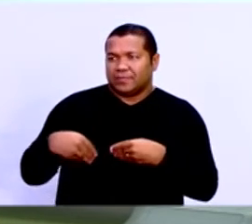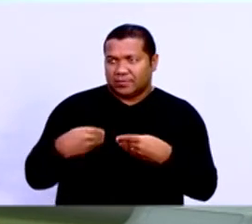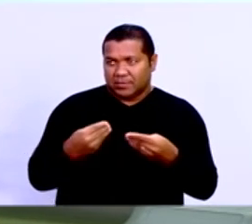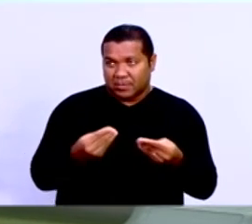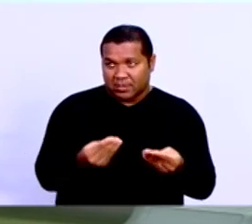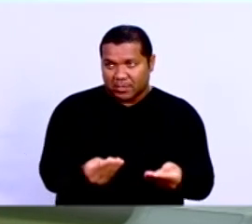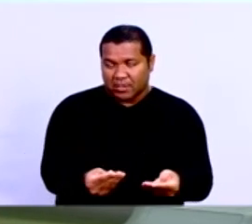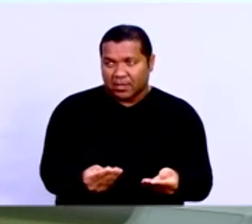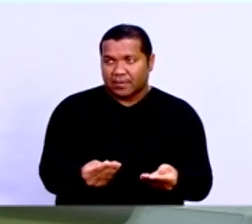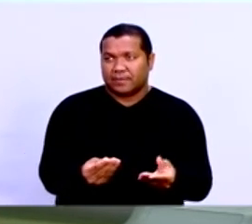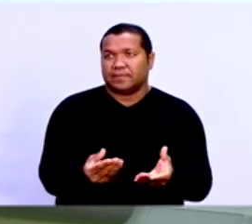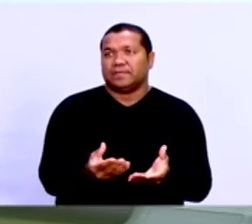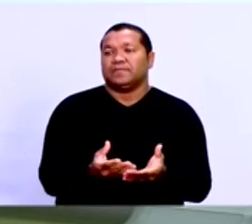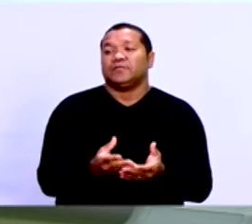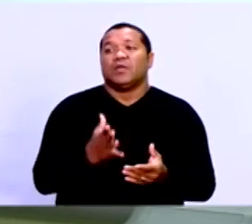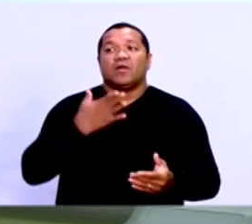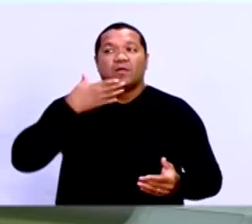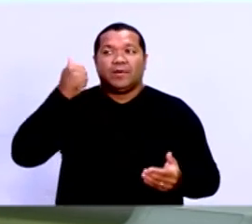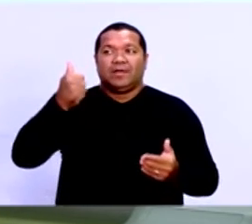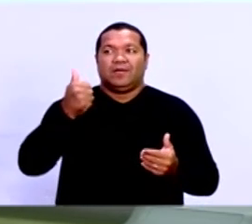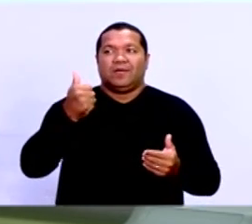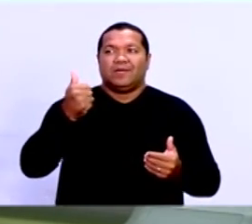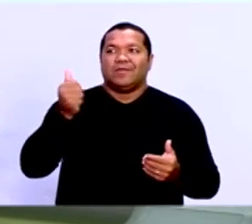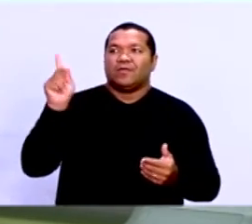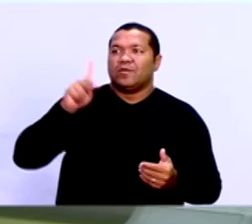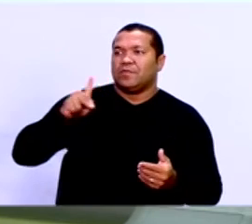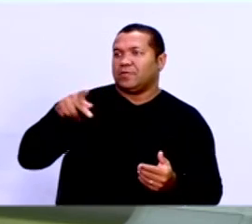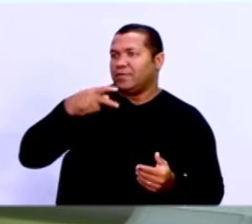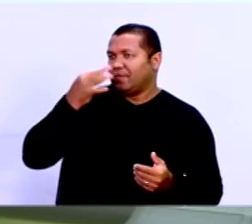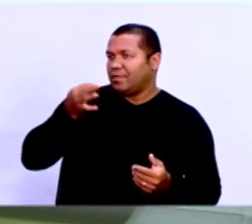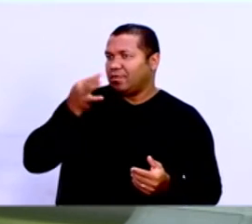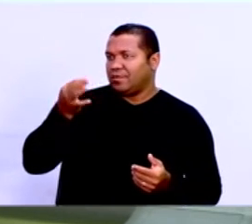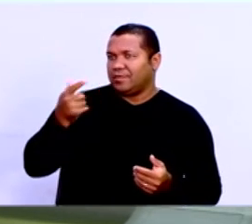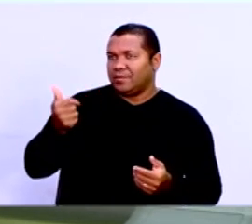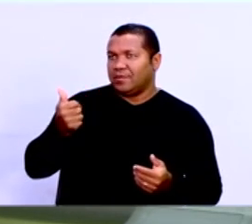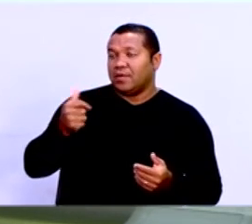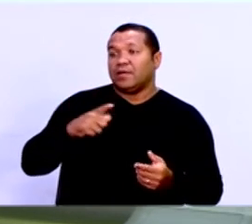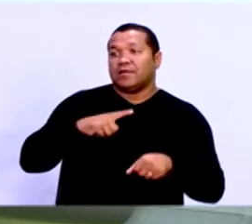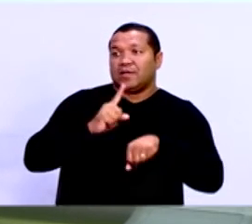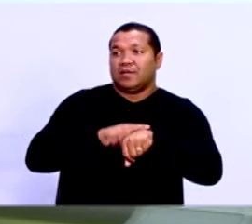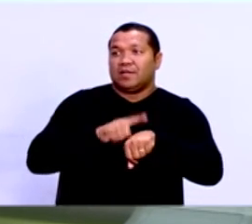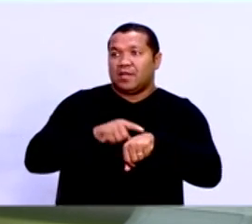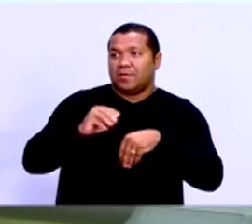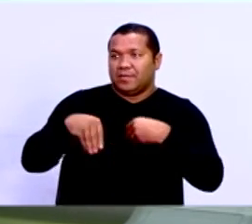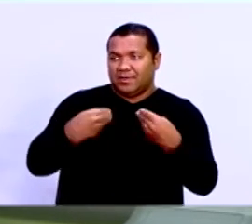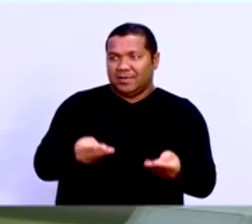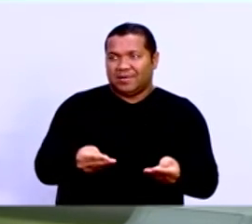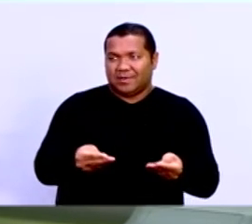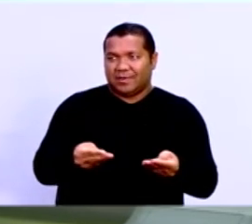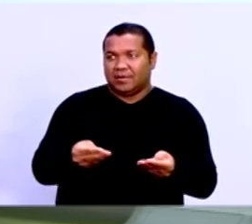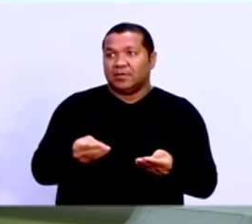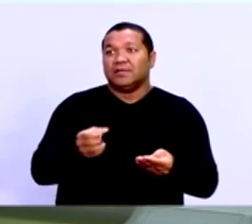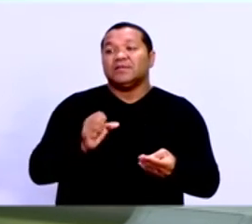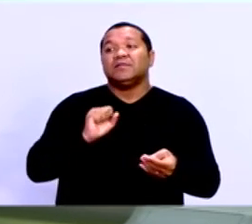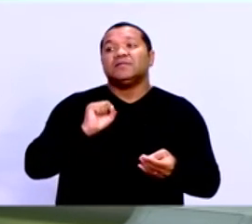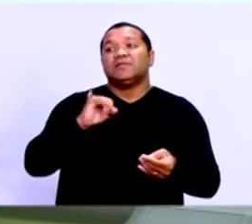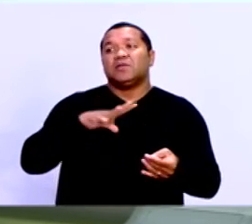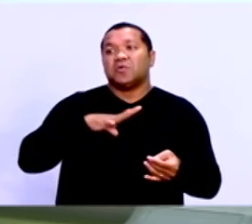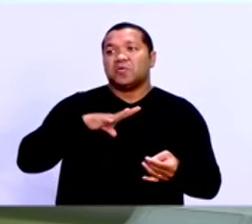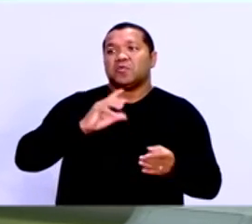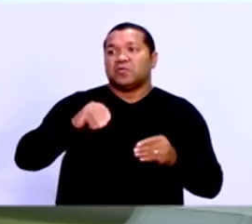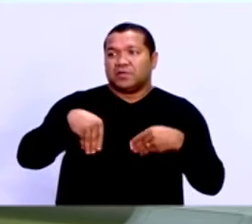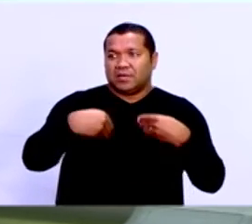cliente eo melhor com o professor a nossa ele disse tem prazo para entregar então se eu conseguir